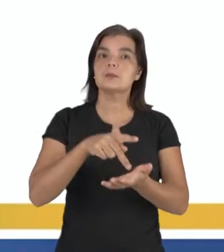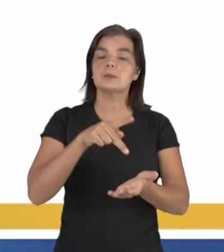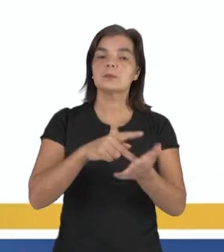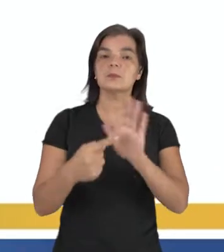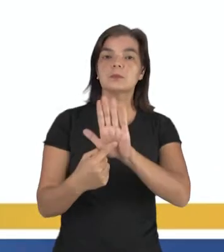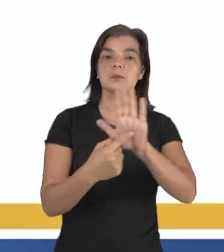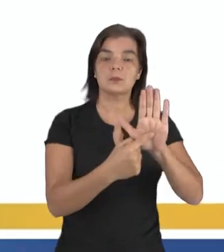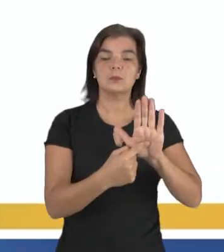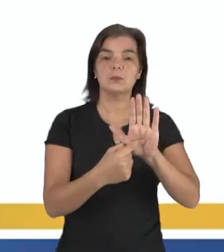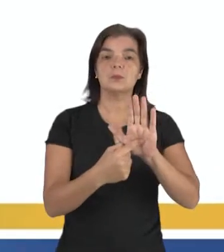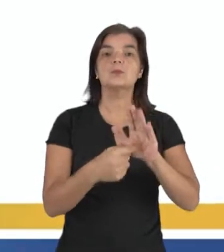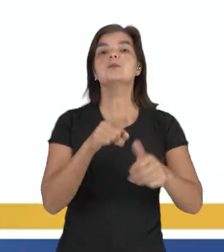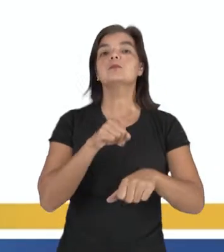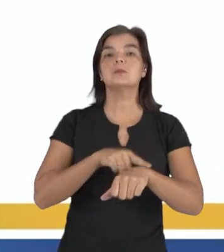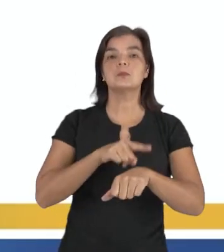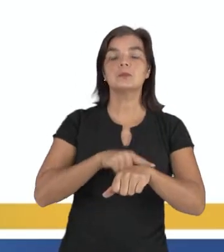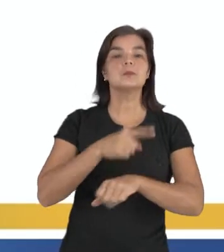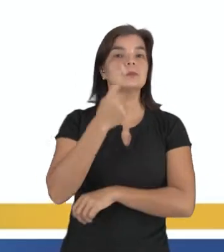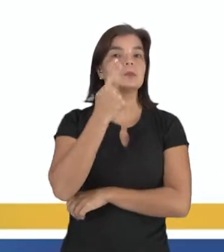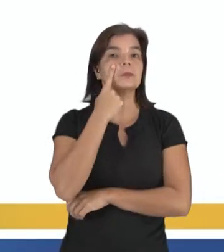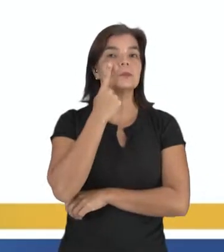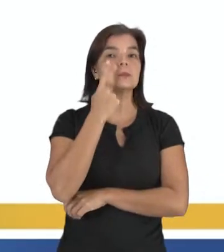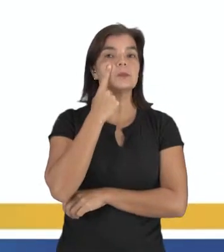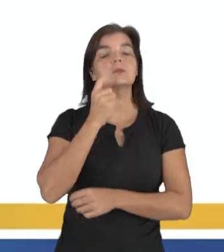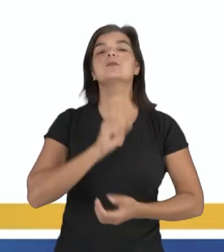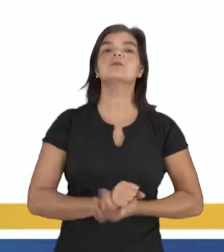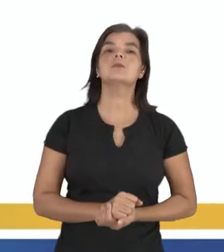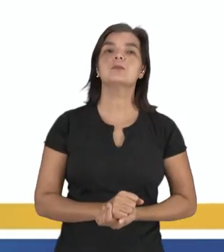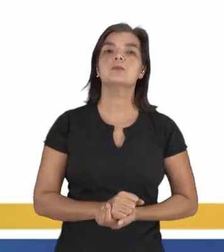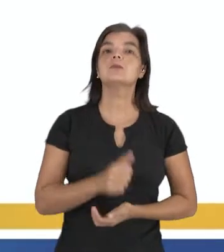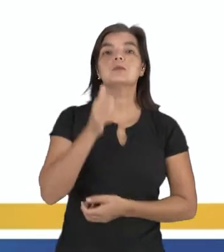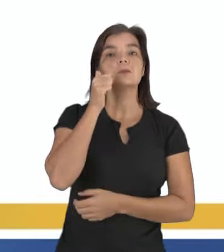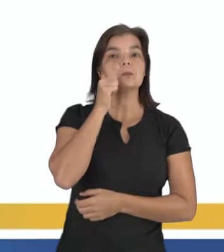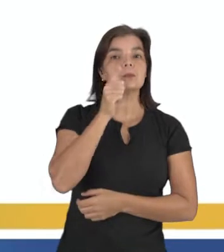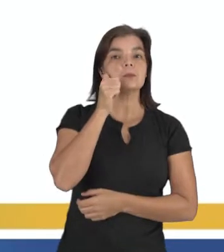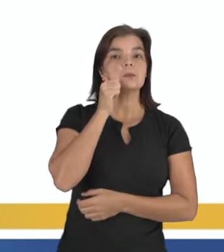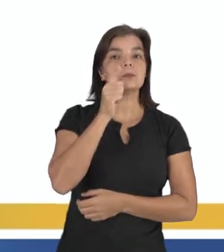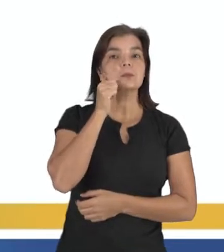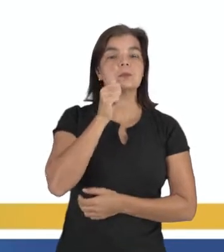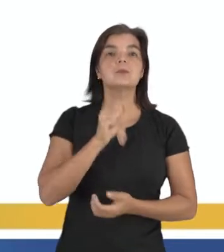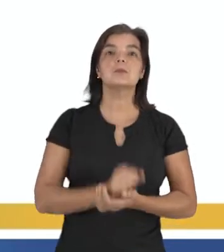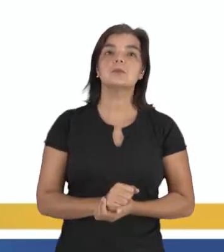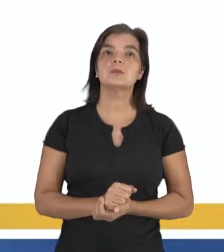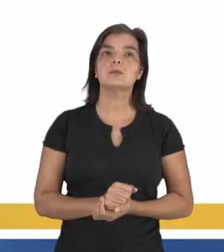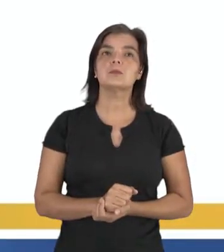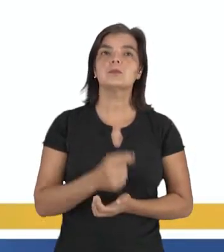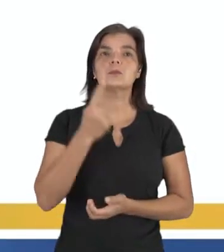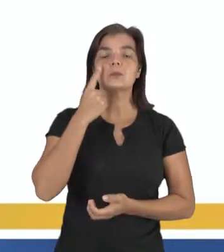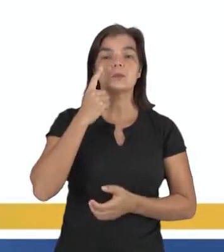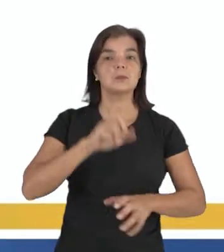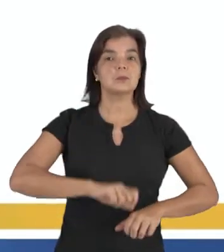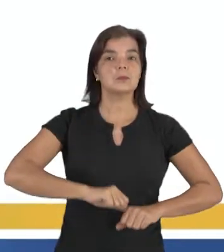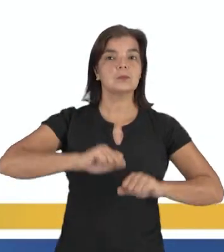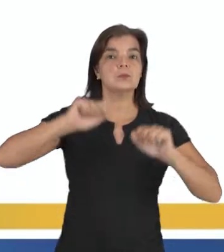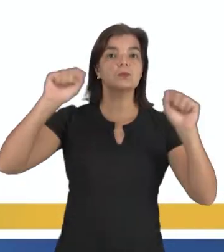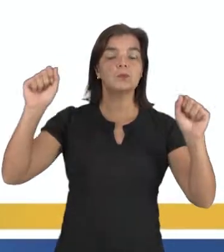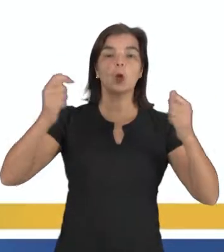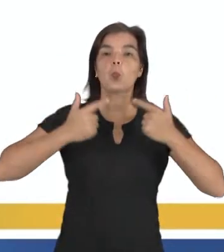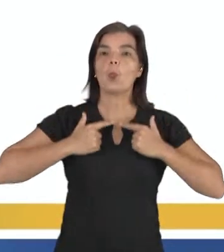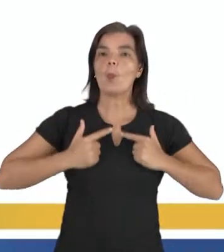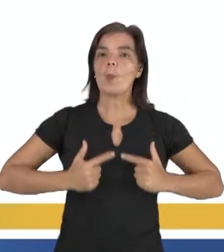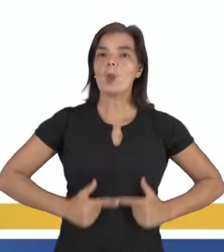Verdade Revelada pelo Tempo. Vejam, há uma mulher sendo descoberta, ela